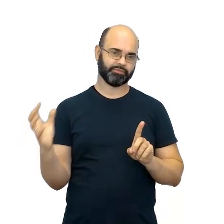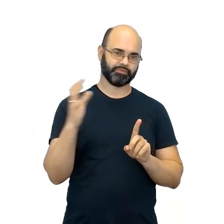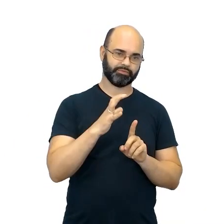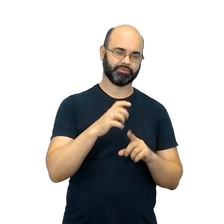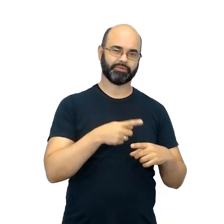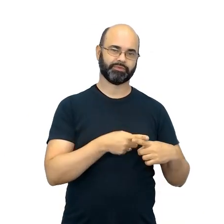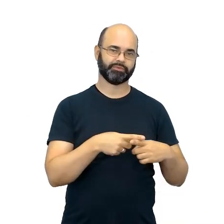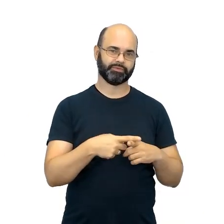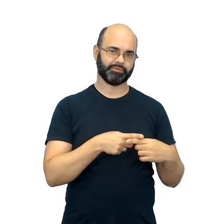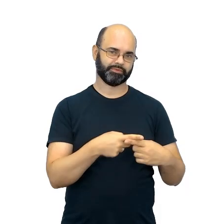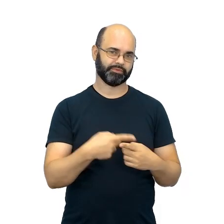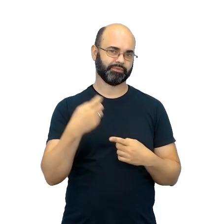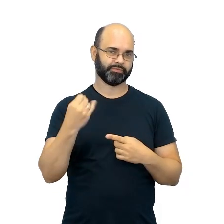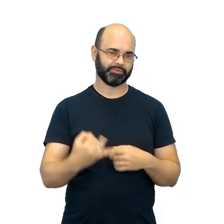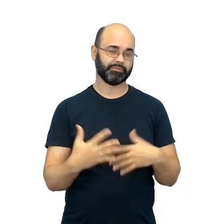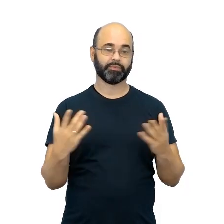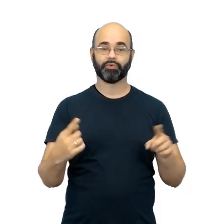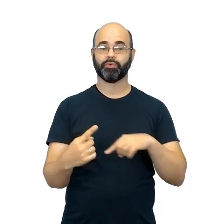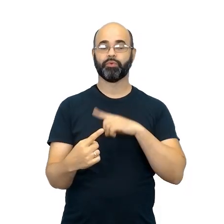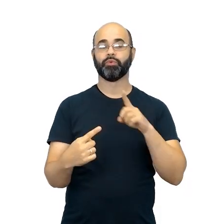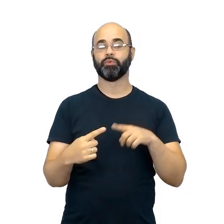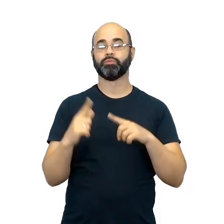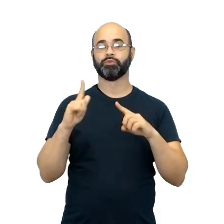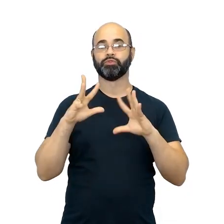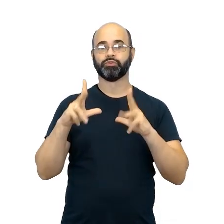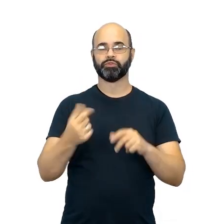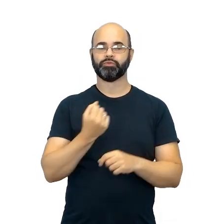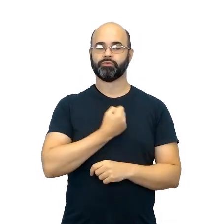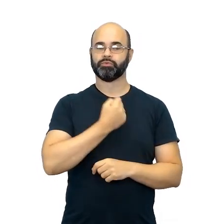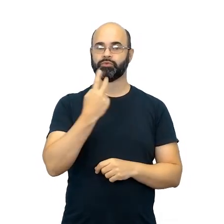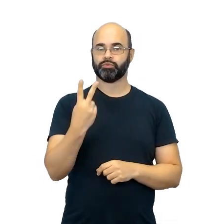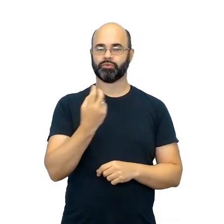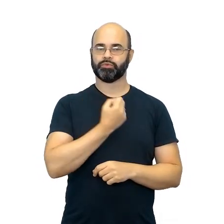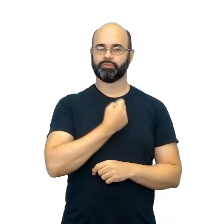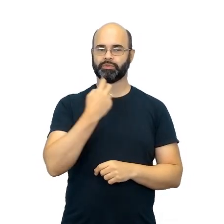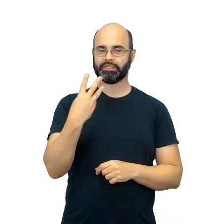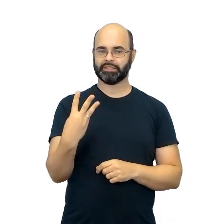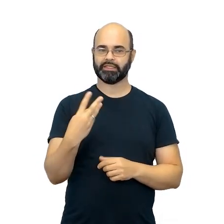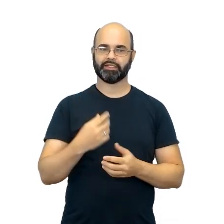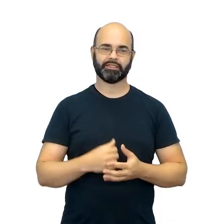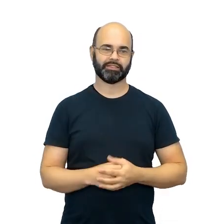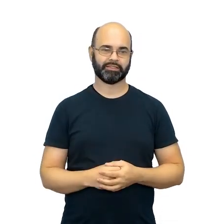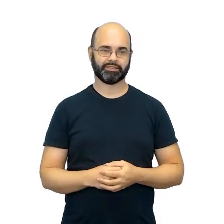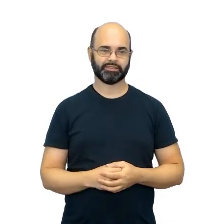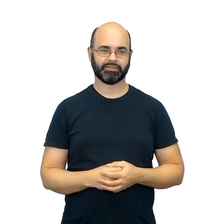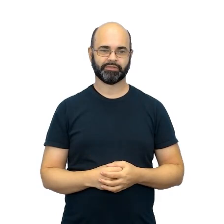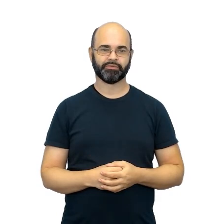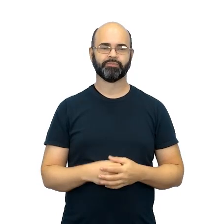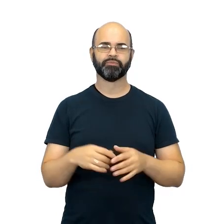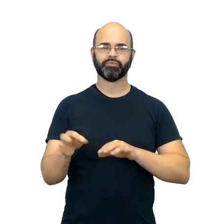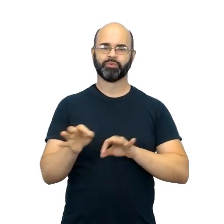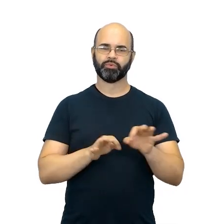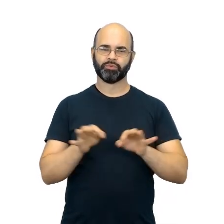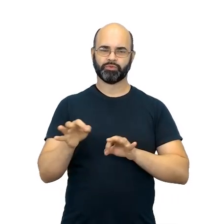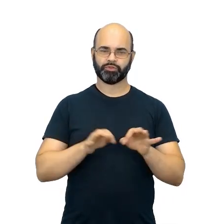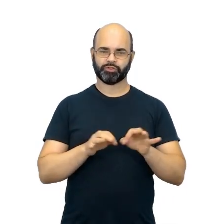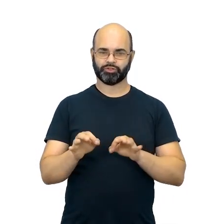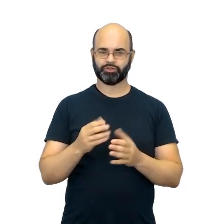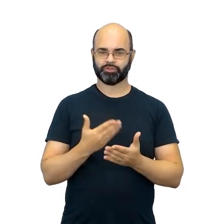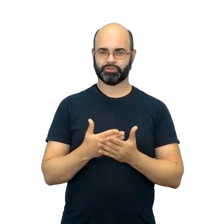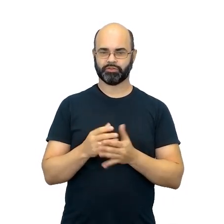né, para os objetivos gerais 2 e 3, a gente vai associar ele e diversificar a metodologia